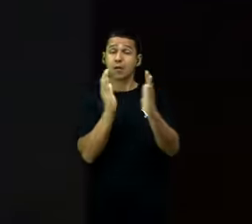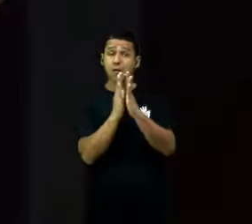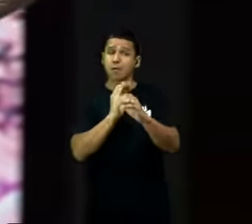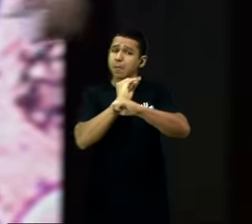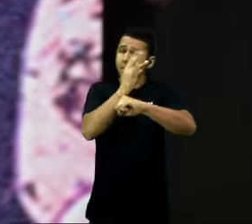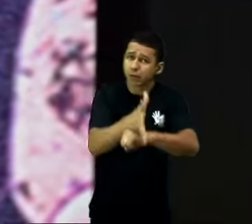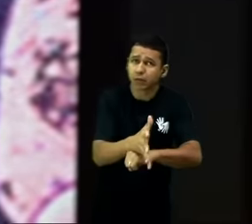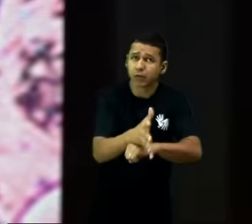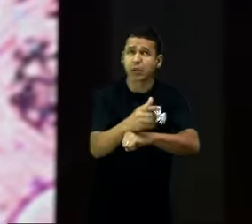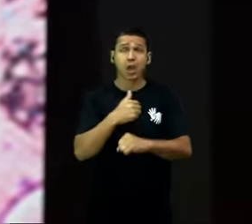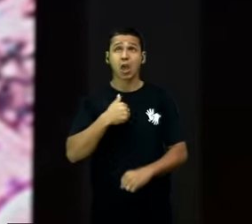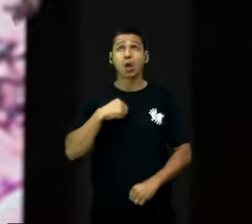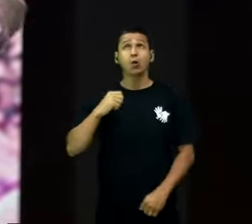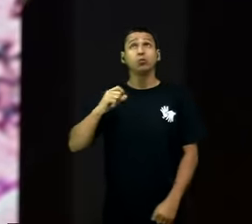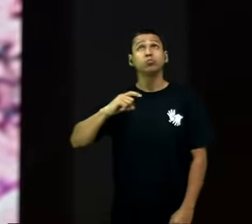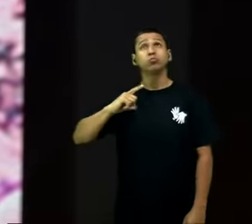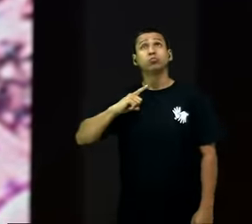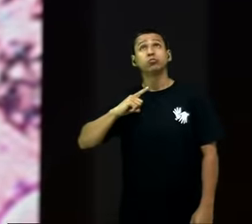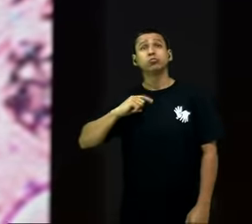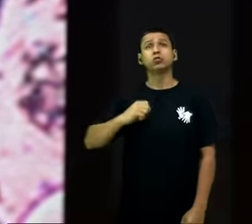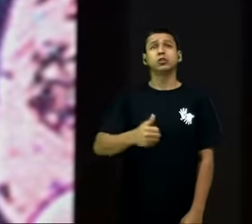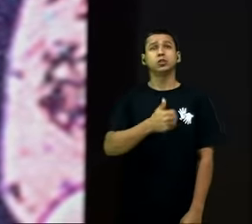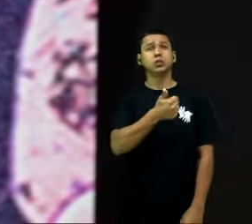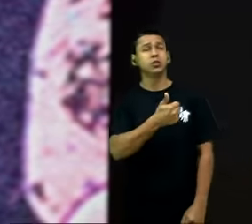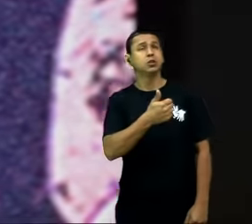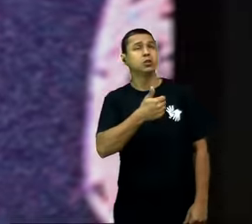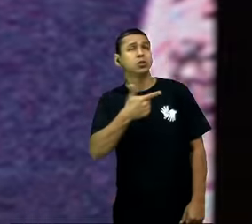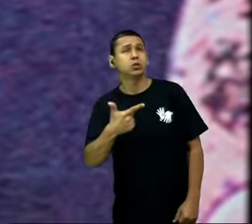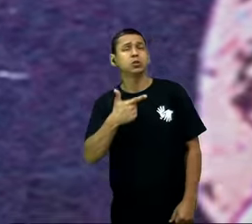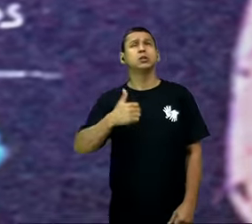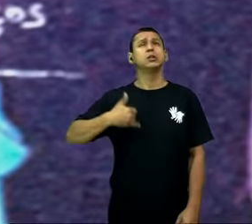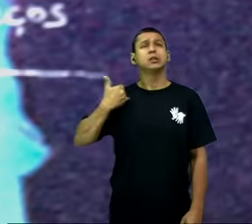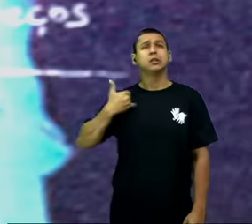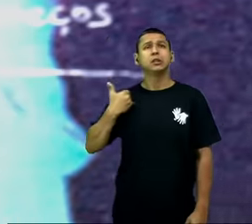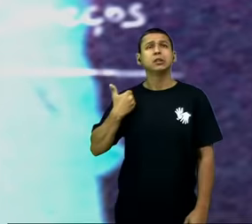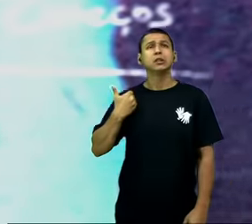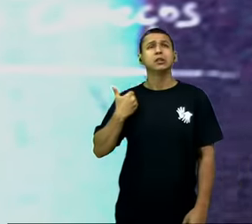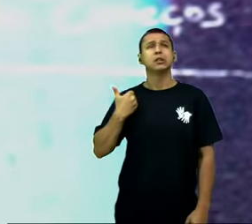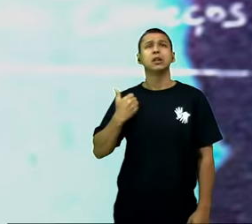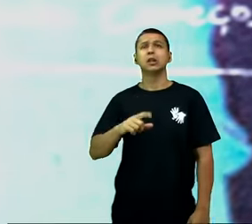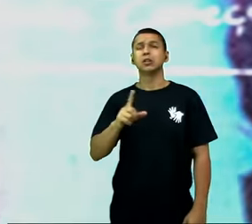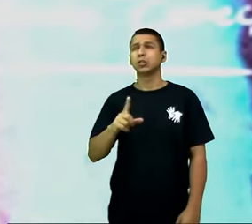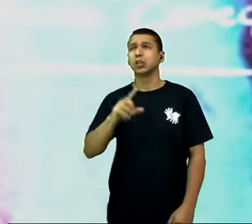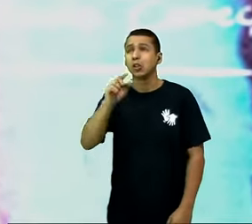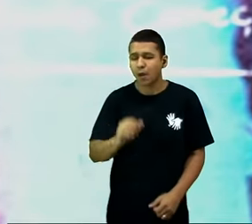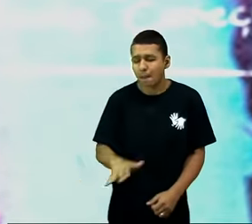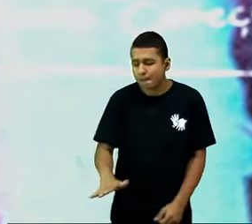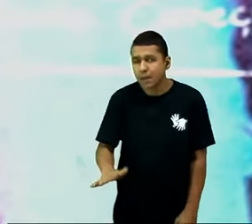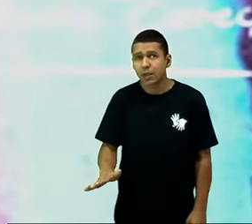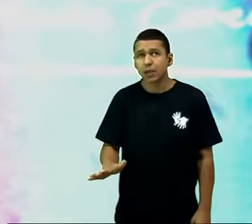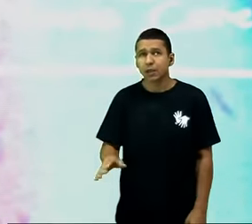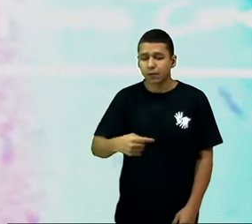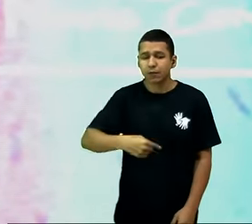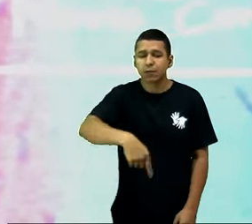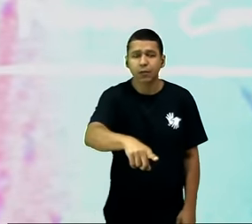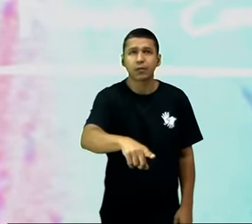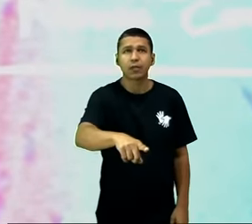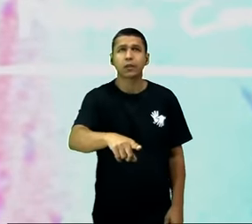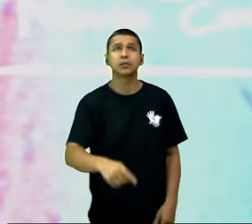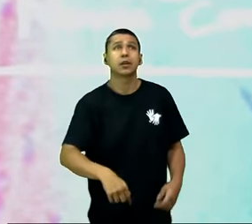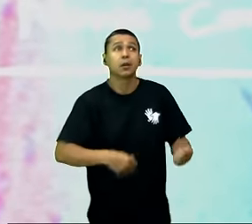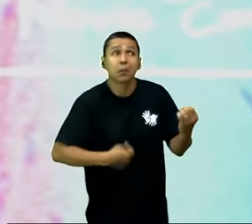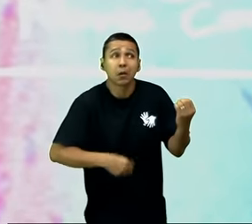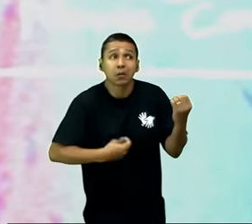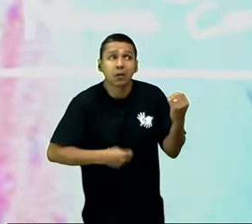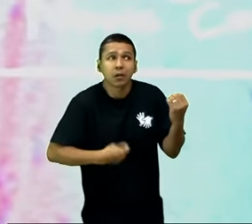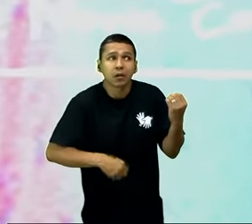12 anos de idade, me pegava nas reuniões da Donep. Meu pai era presidente da Donep. Eu era pequenininho, só tinha adulto. Ele me jogava no meio da reunião, falava: toca. Eu falei: toca o